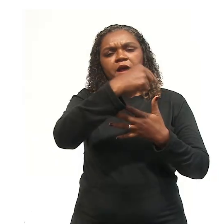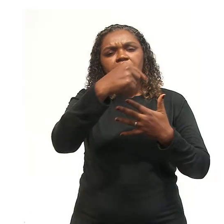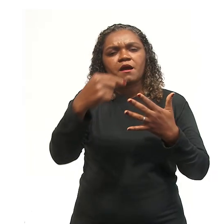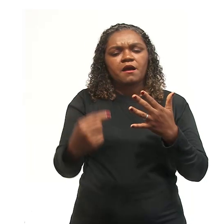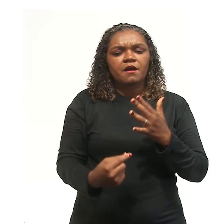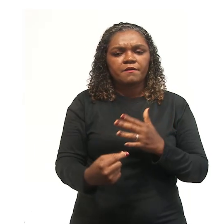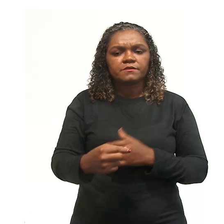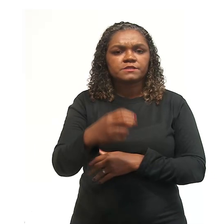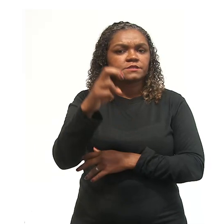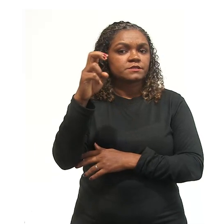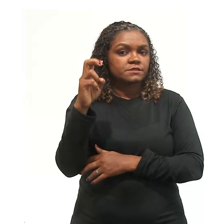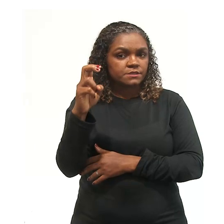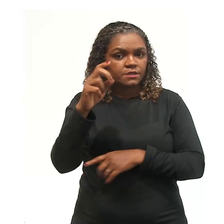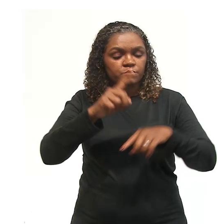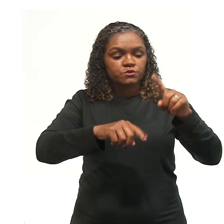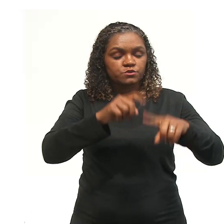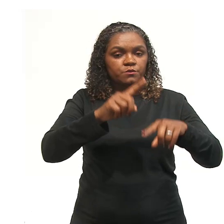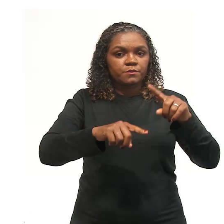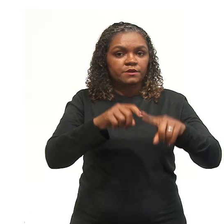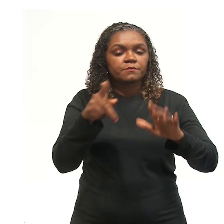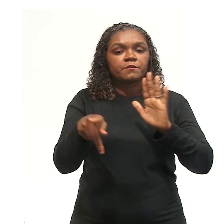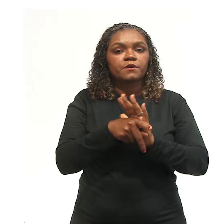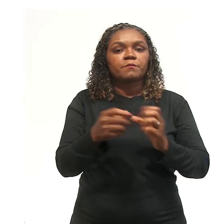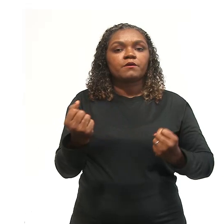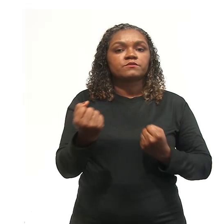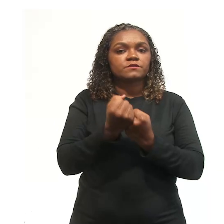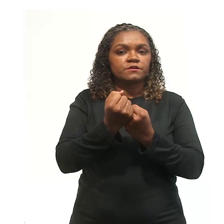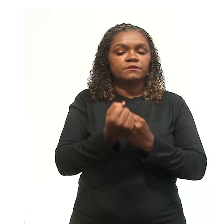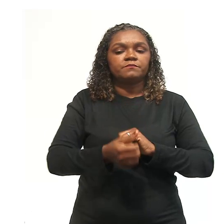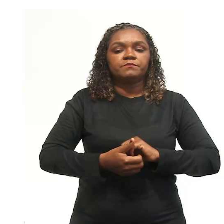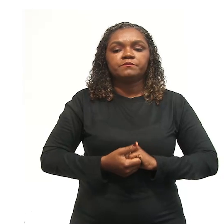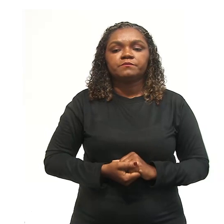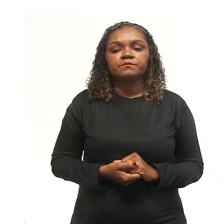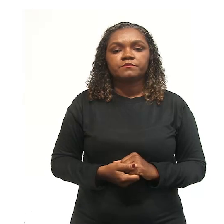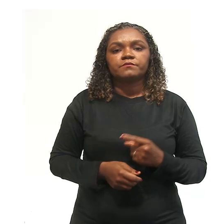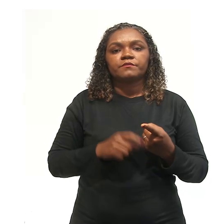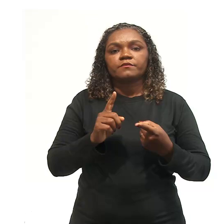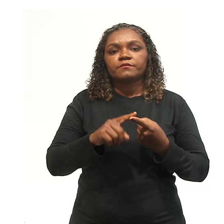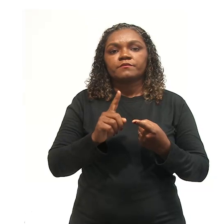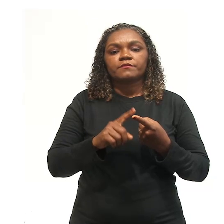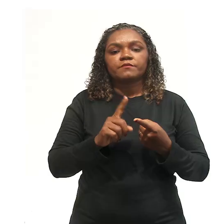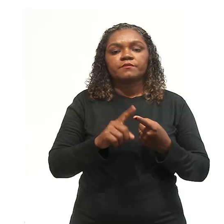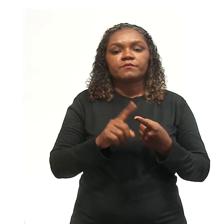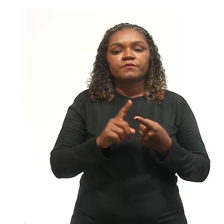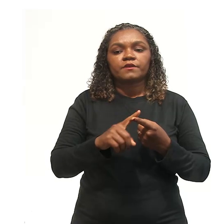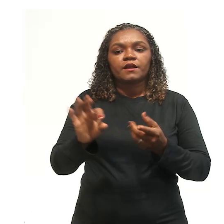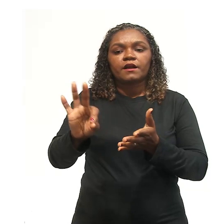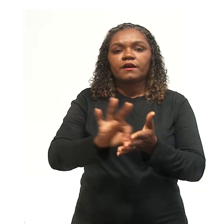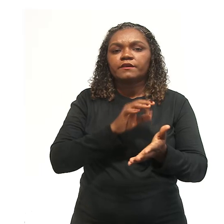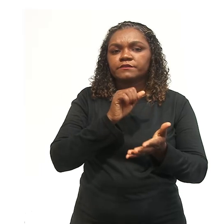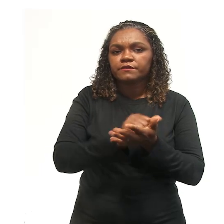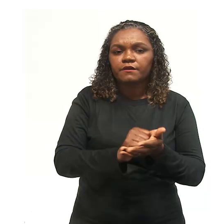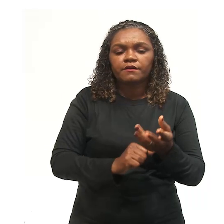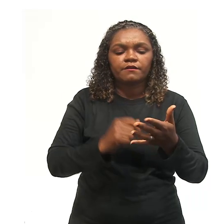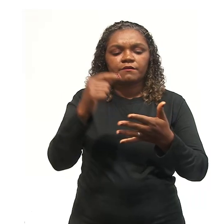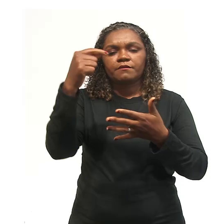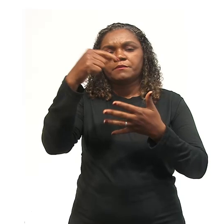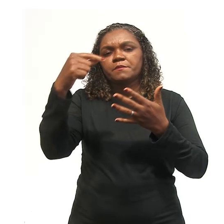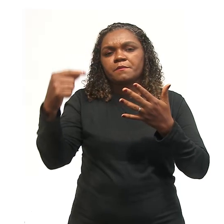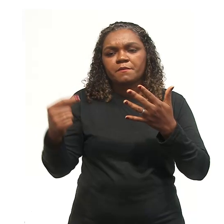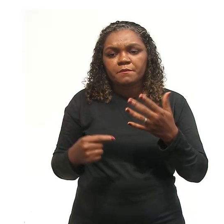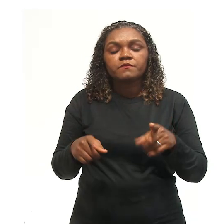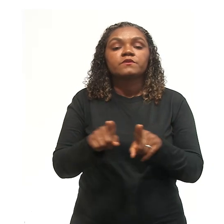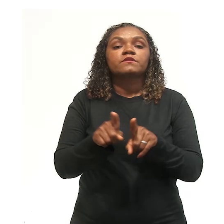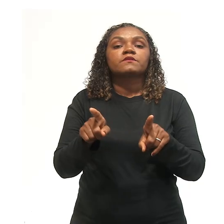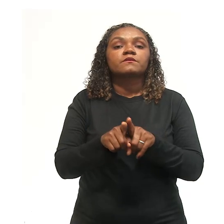de pelo menos 5 instrumentos auxiliares. Ali nós falamos de credenciamento, registro cadastral, e